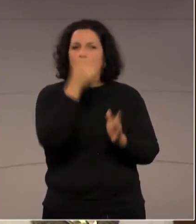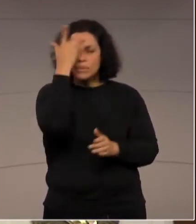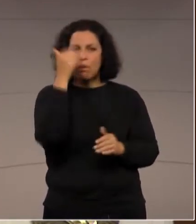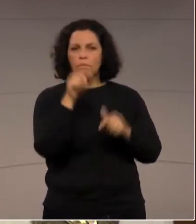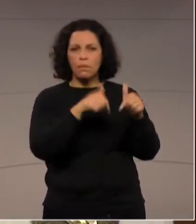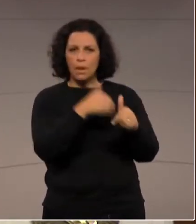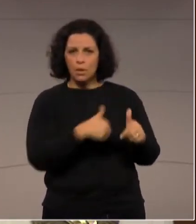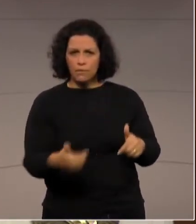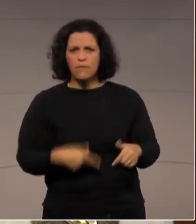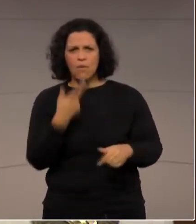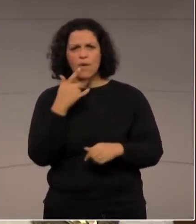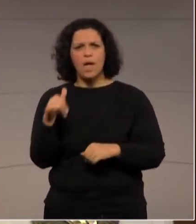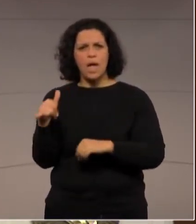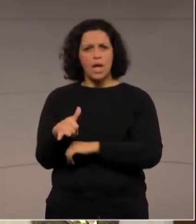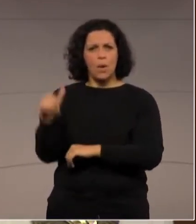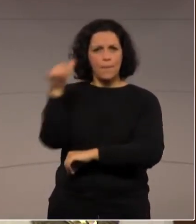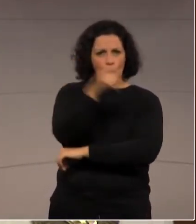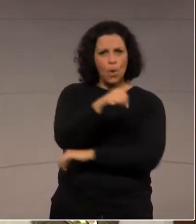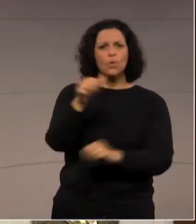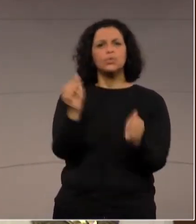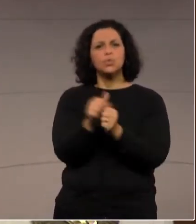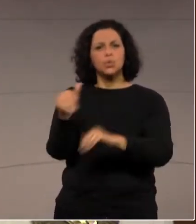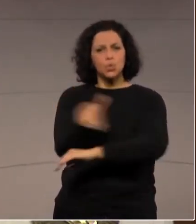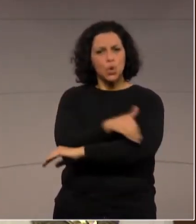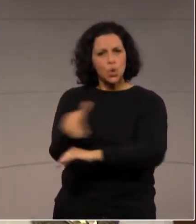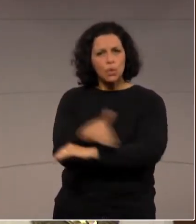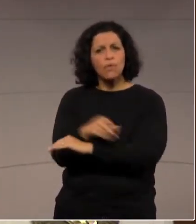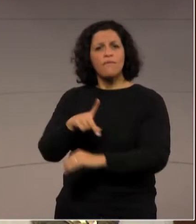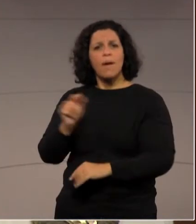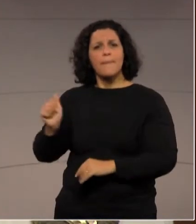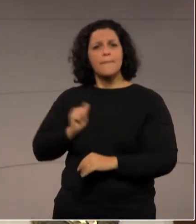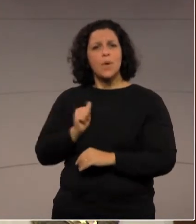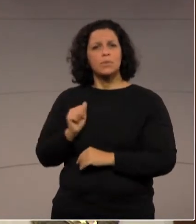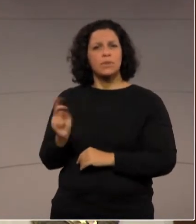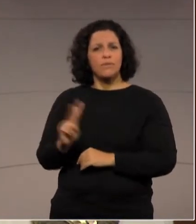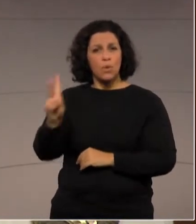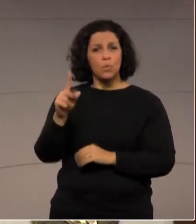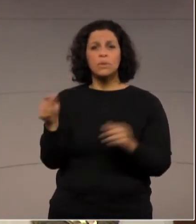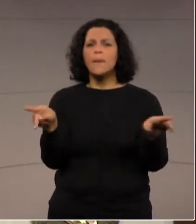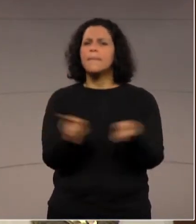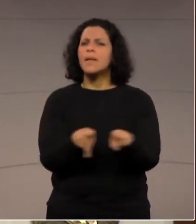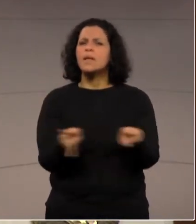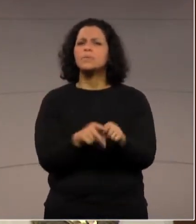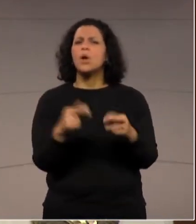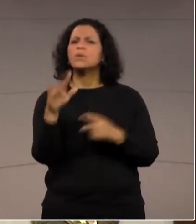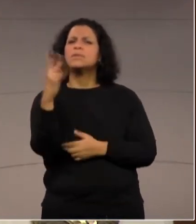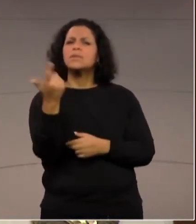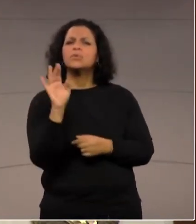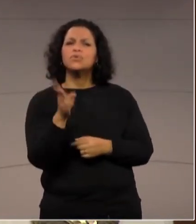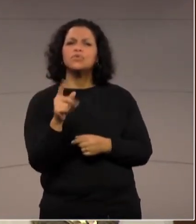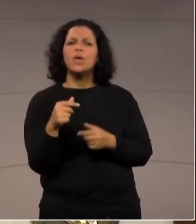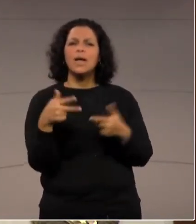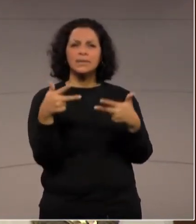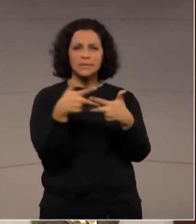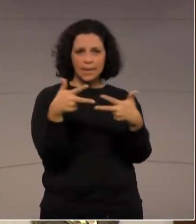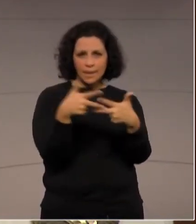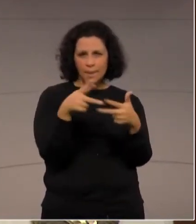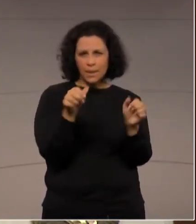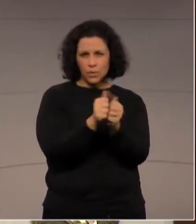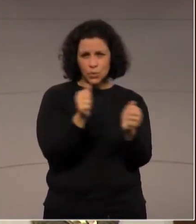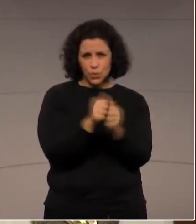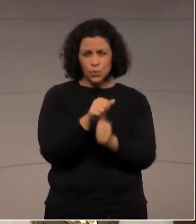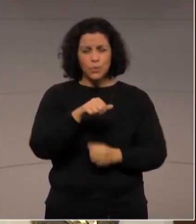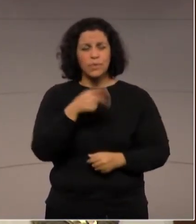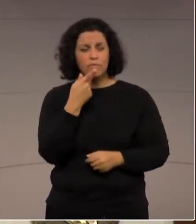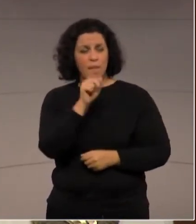aeroportos rodovias na bovespa assim como já fez com a sanepar indiretamente quando ela julga